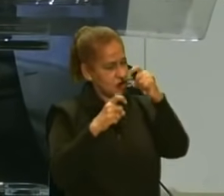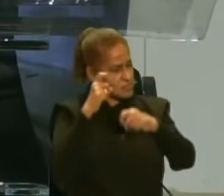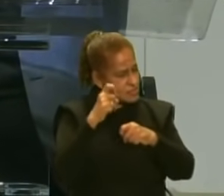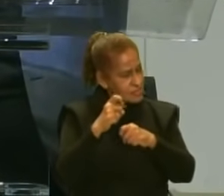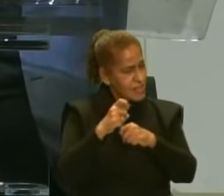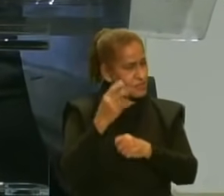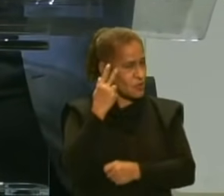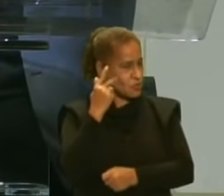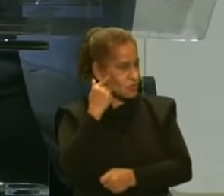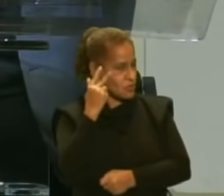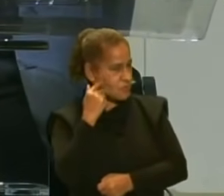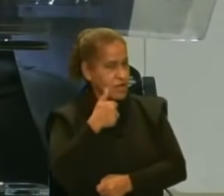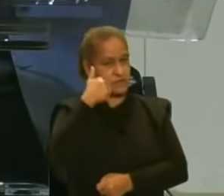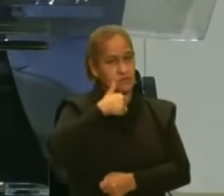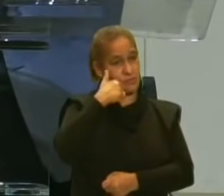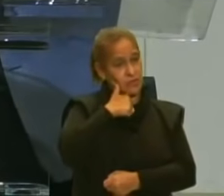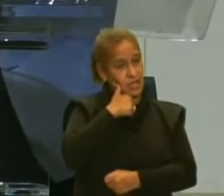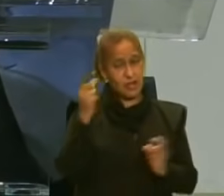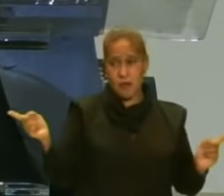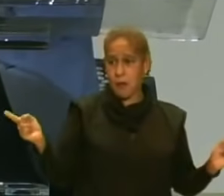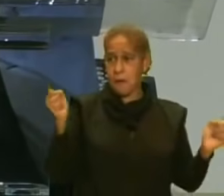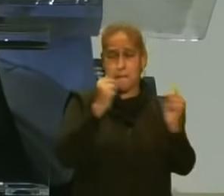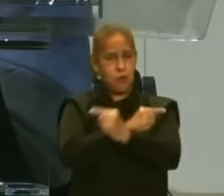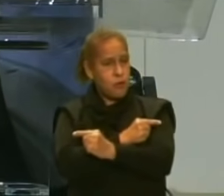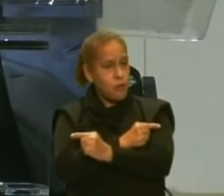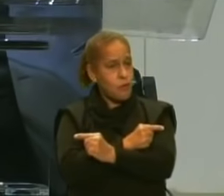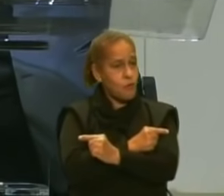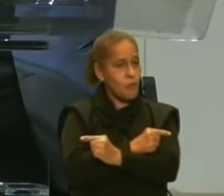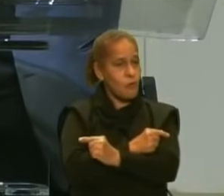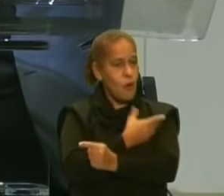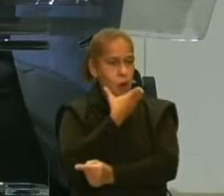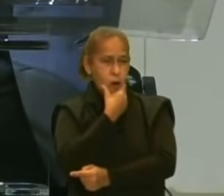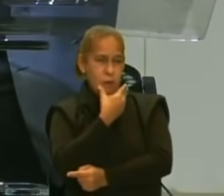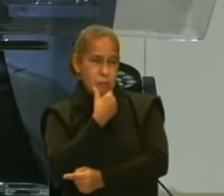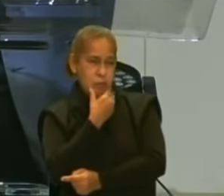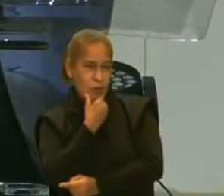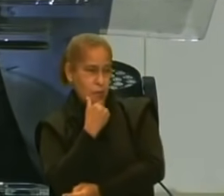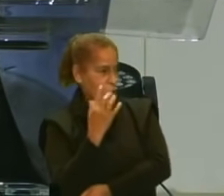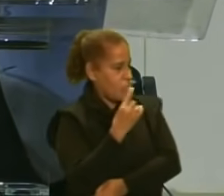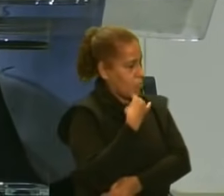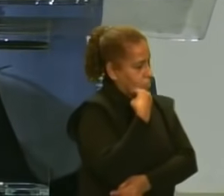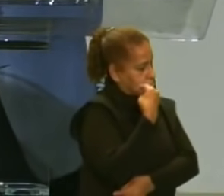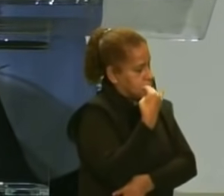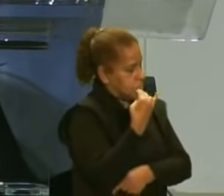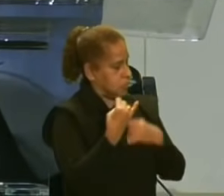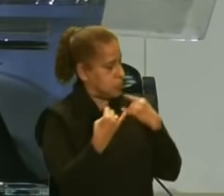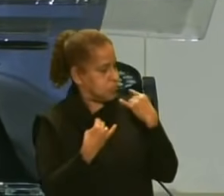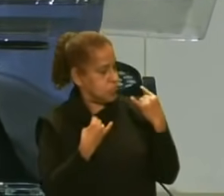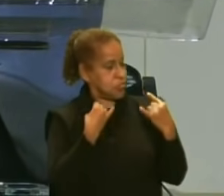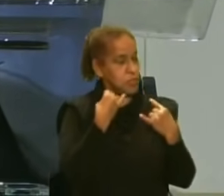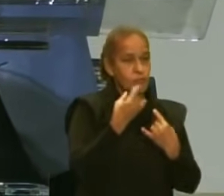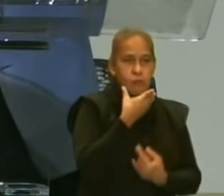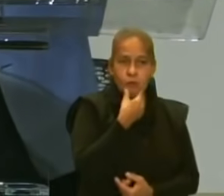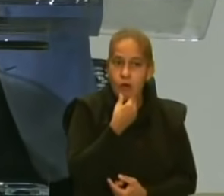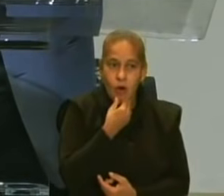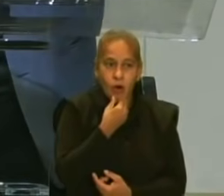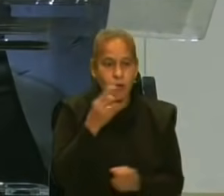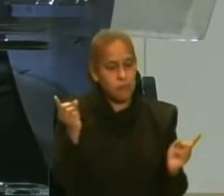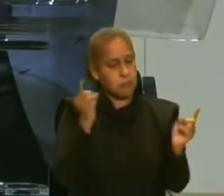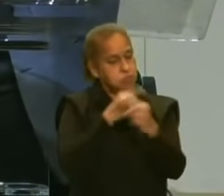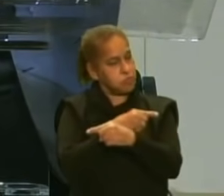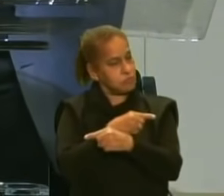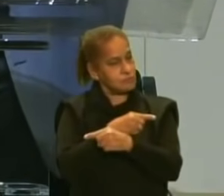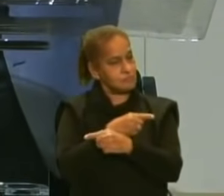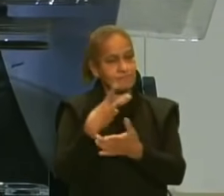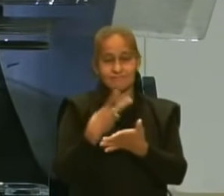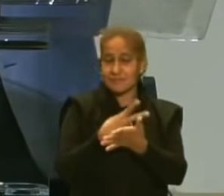normais com mulheres, arderam em desejo uns pelos outros. Homens praticaram atos indecentes com outros